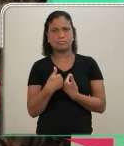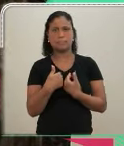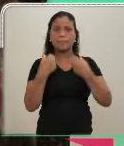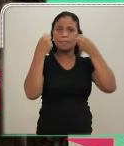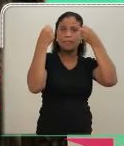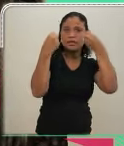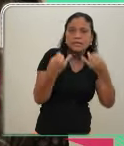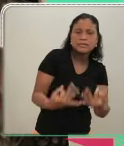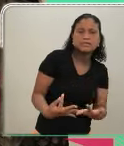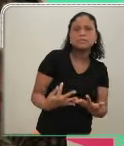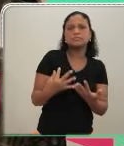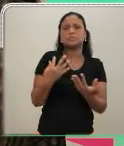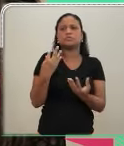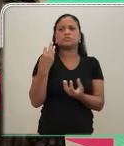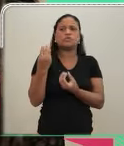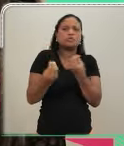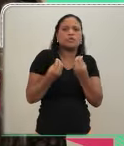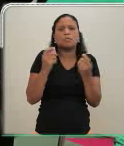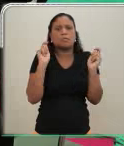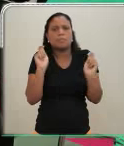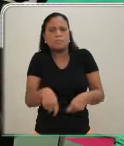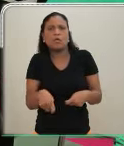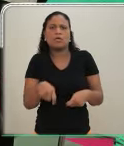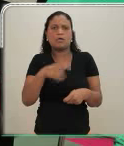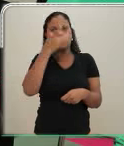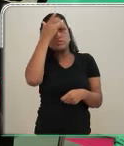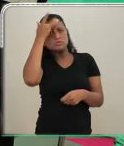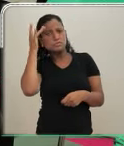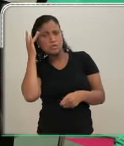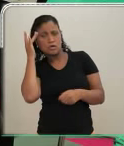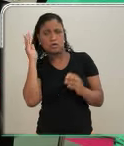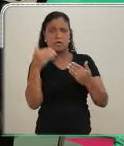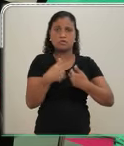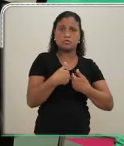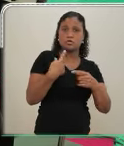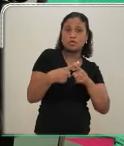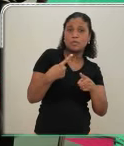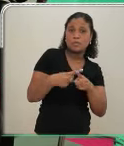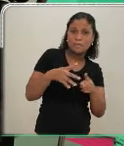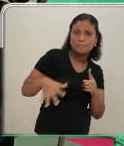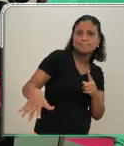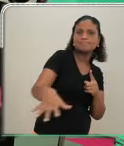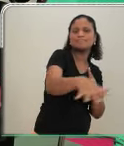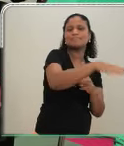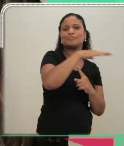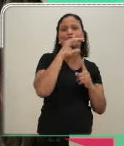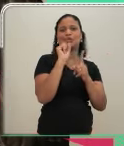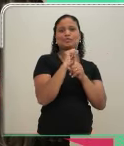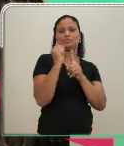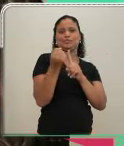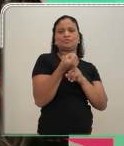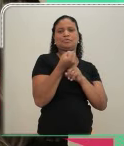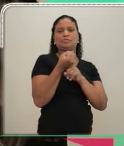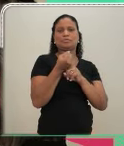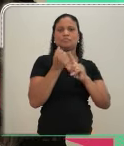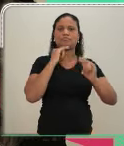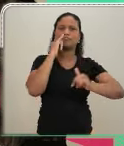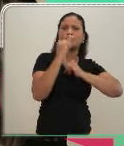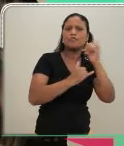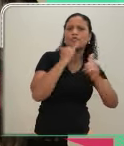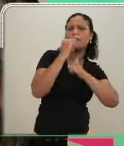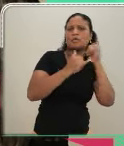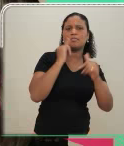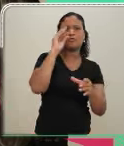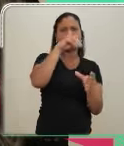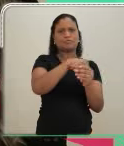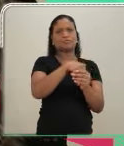pode ser feito pela pessoa com autismo, porque a população, a sociedade, ela é carente de informação. E essa falta de informação,